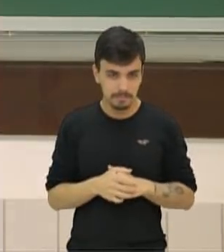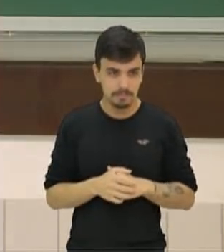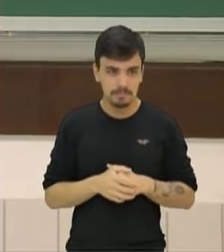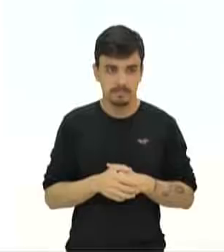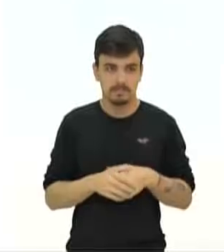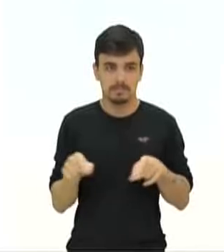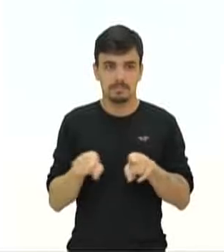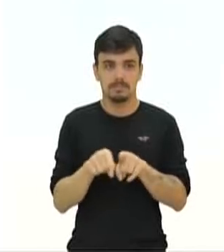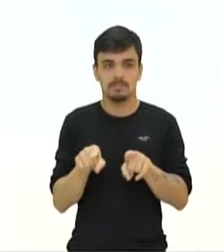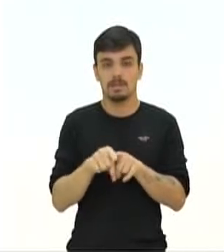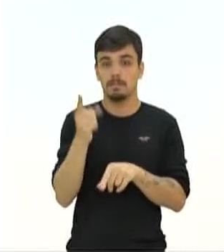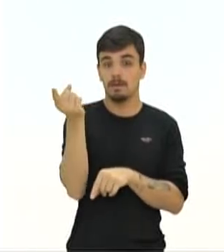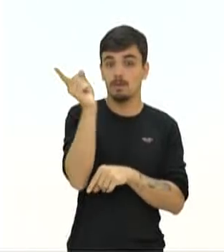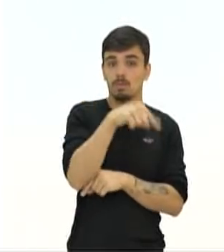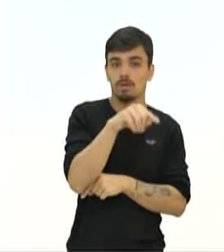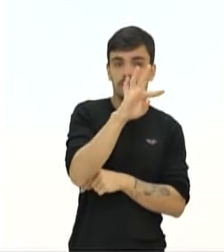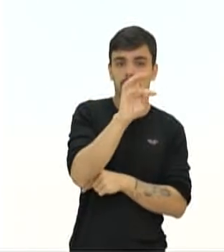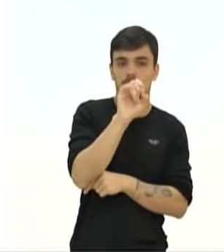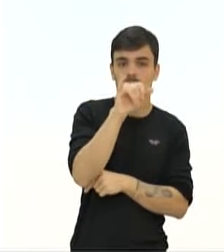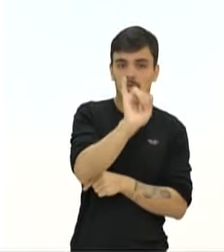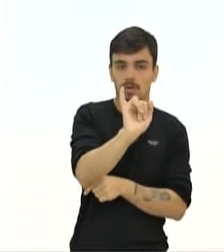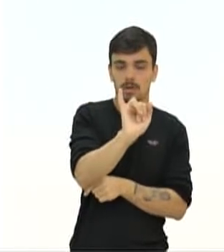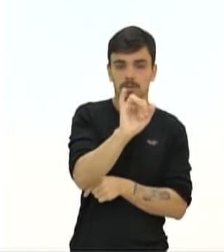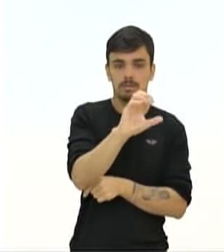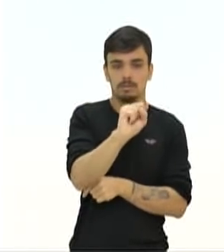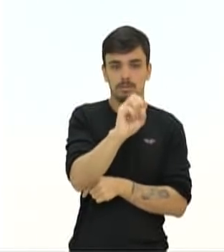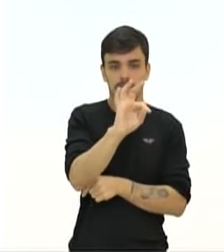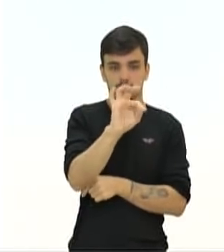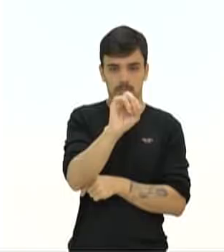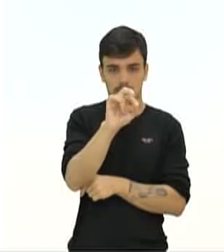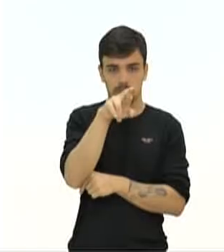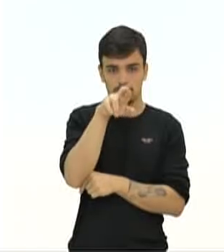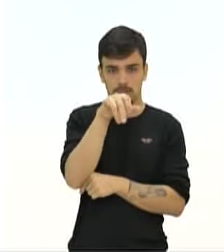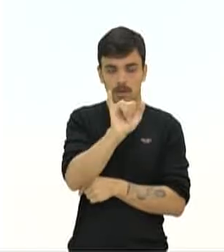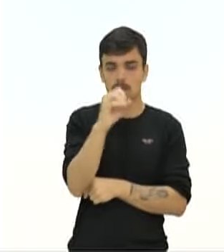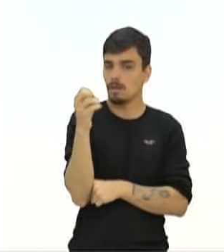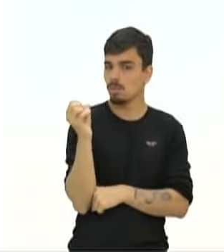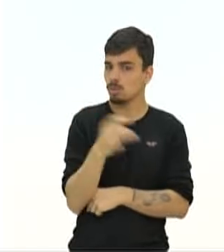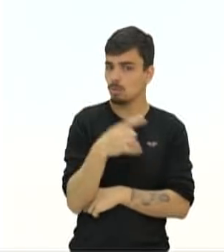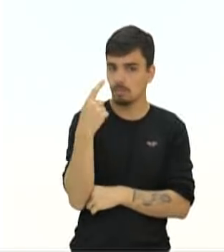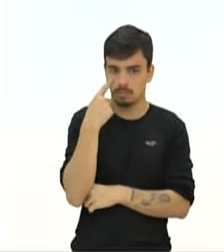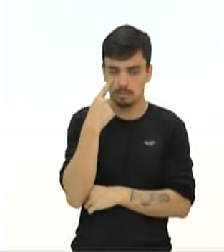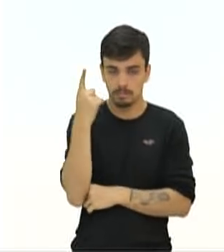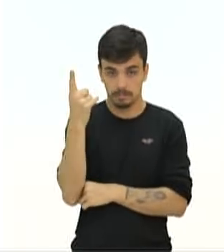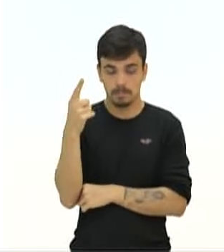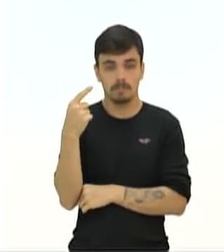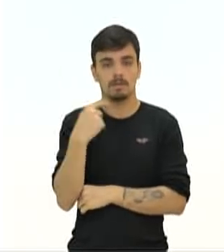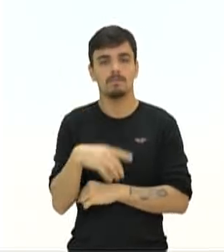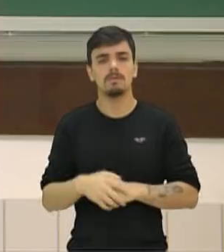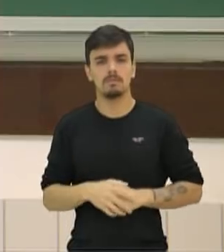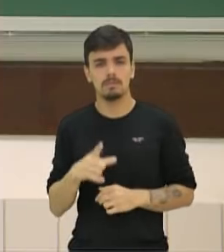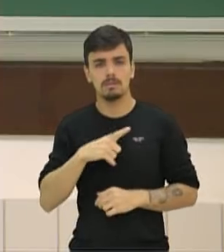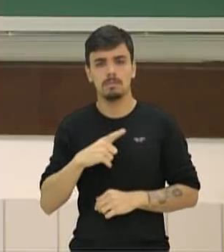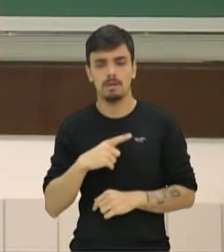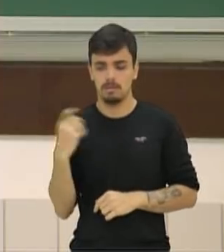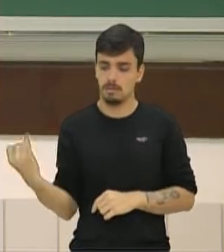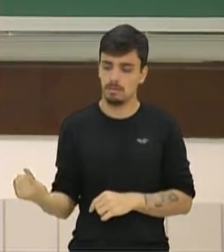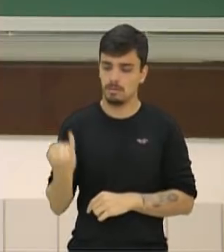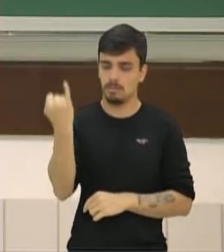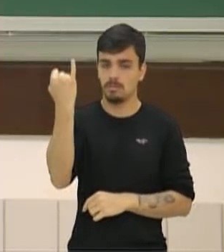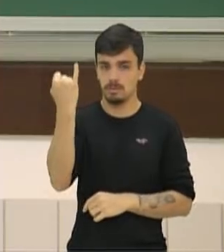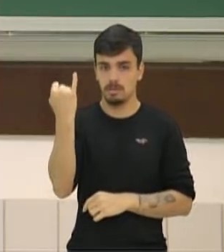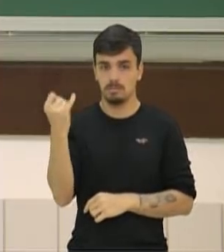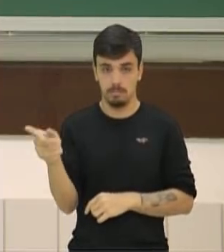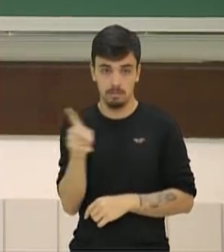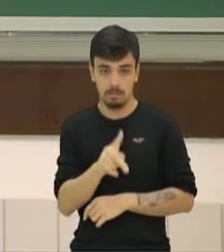E o Toy Story, né? Que é um desenho mais atual. Então aqui, gente, para você ver como é tão importante para a prof, que eu lembro até